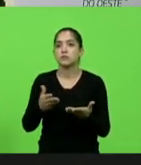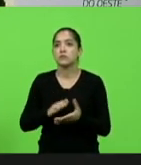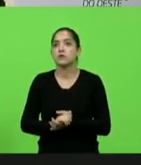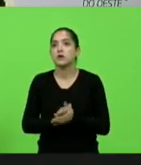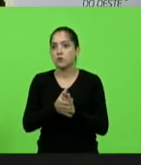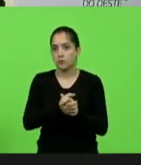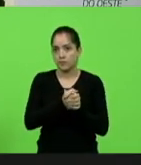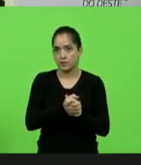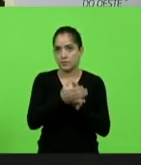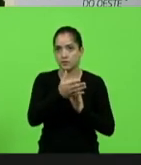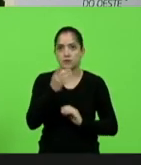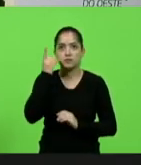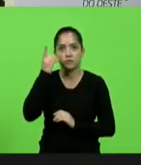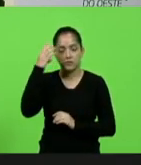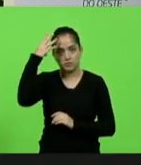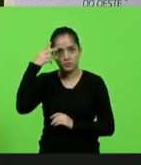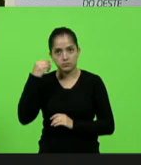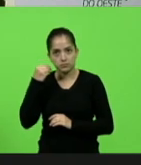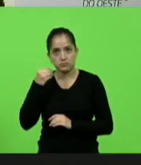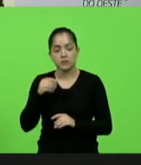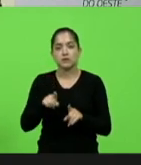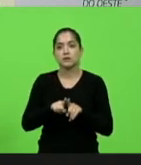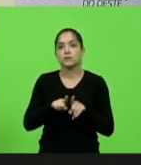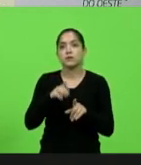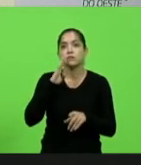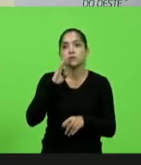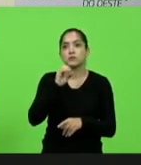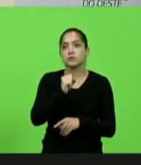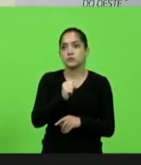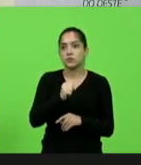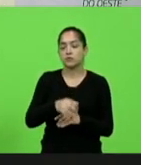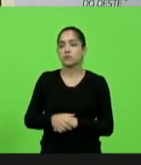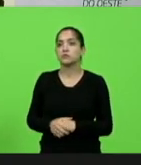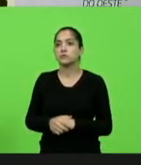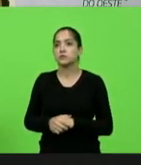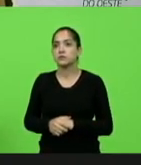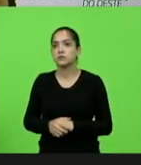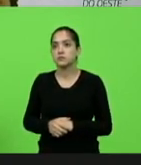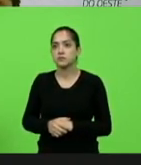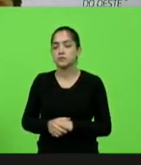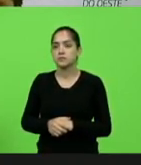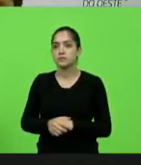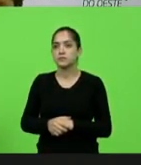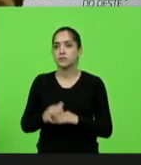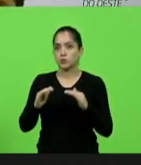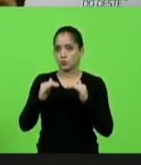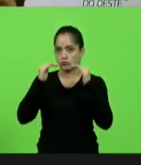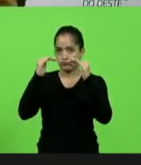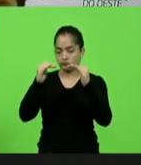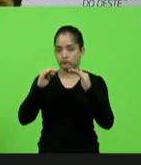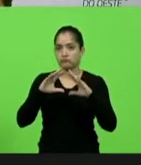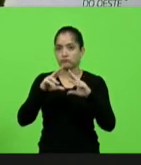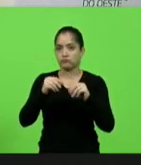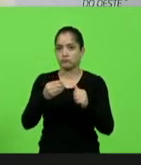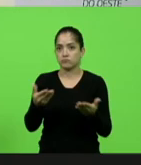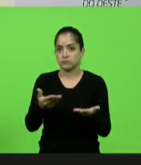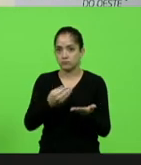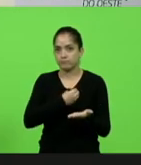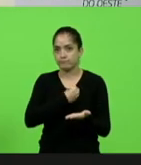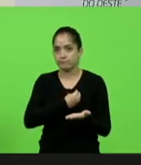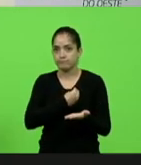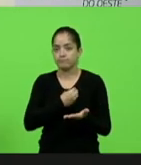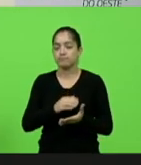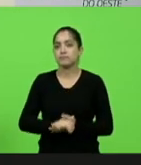deputado Carinati, o deputado Bruno Souza, a pessoa de quem nós cumprimentamos todas as autoridades presentes, né? Nós gostaríamos de